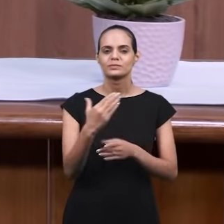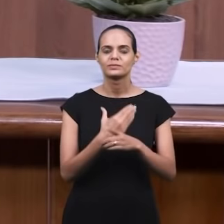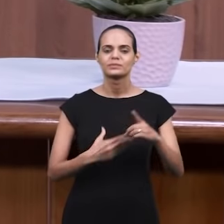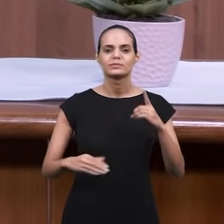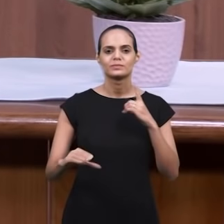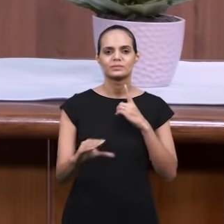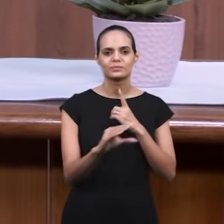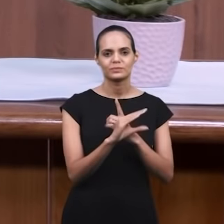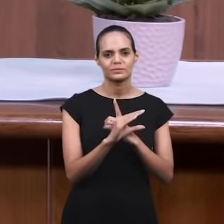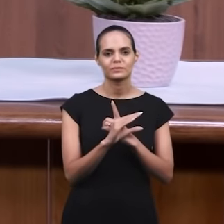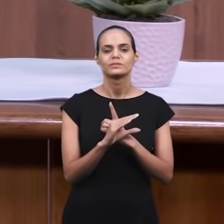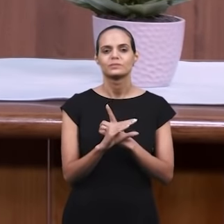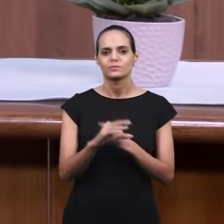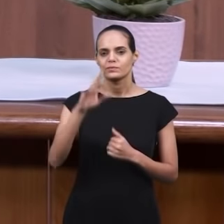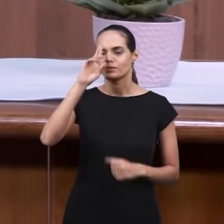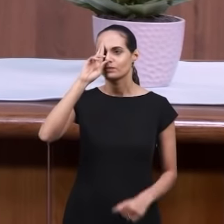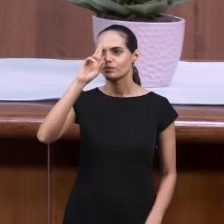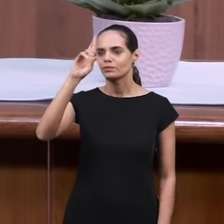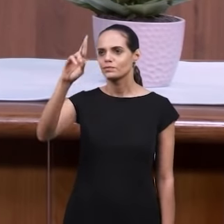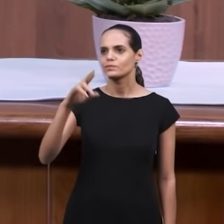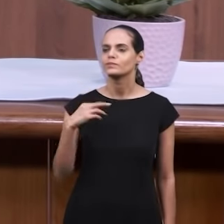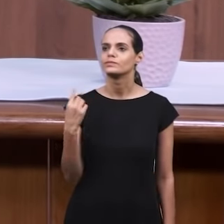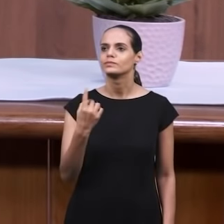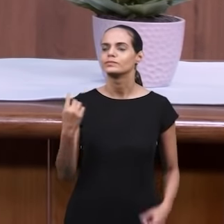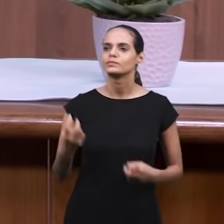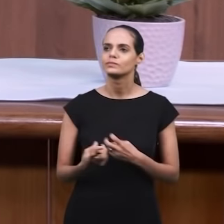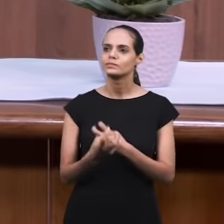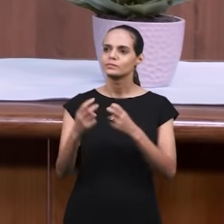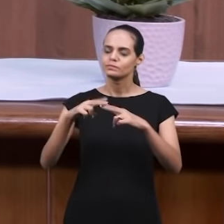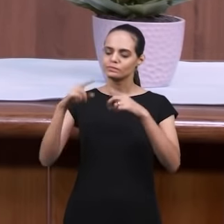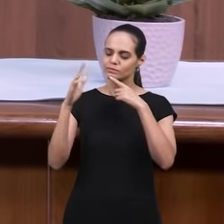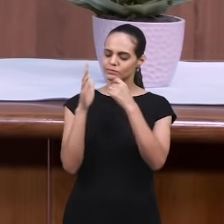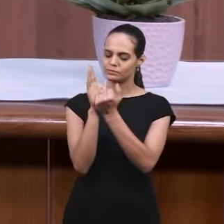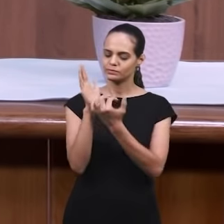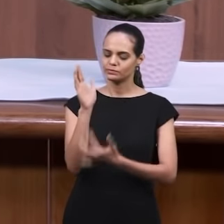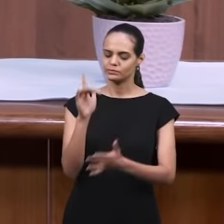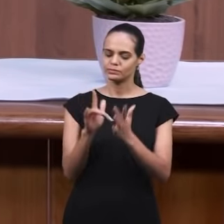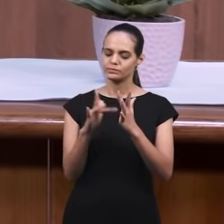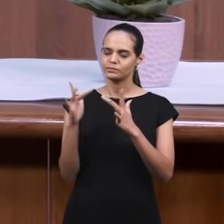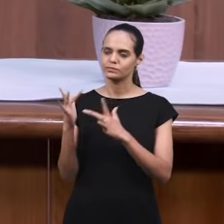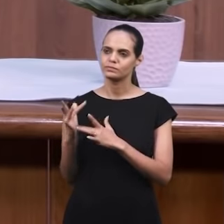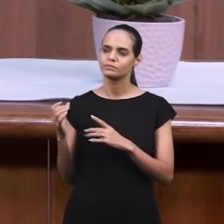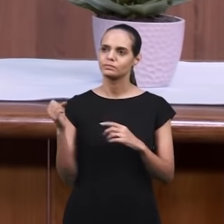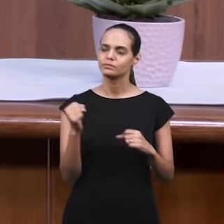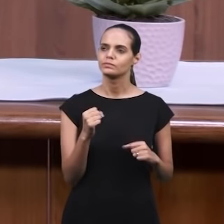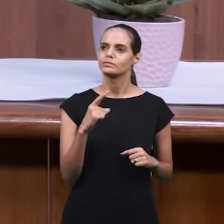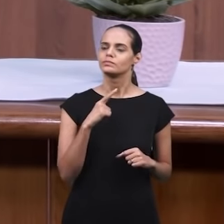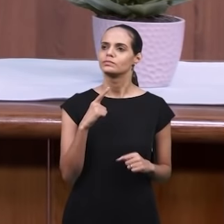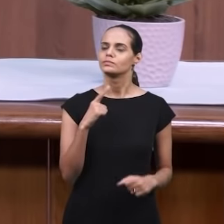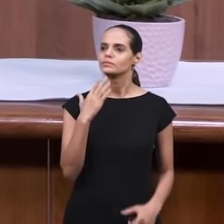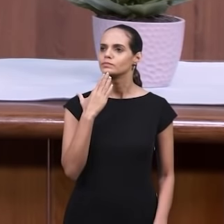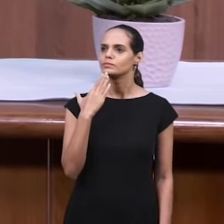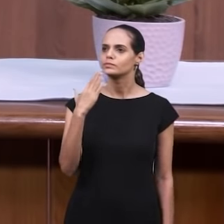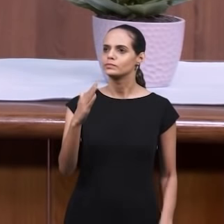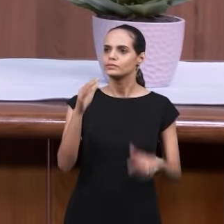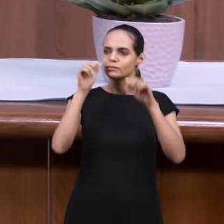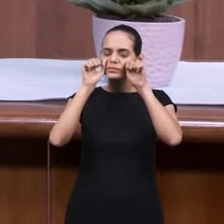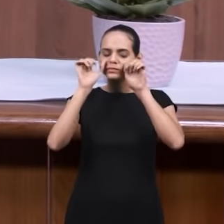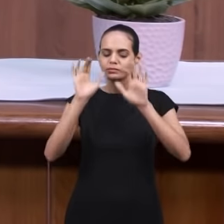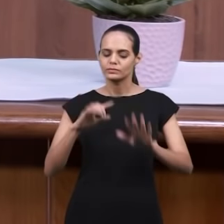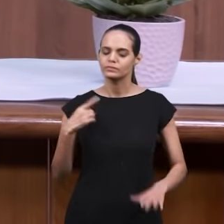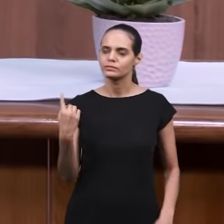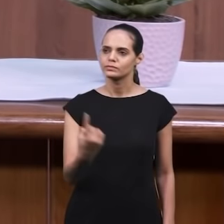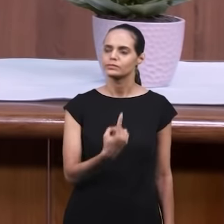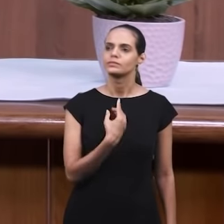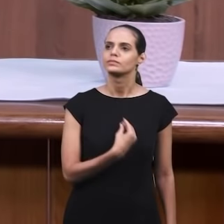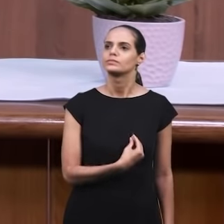culto. Senhor, nós clamamos pelo poder que há no sangue do Senhor Jesus. Pedimos, ó Deus, a Tua bênção para as nossas vidas, o